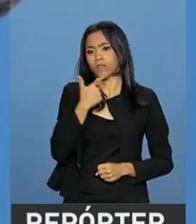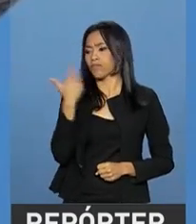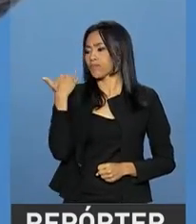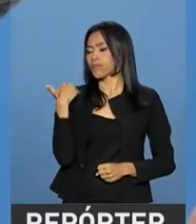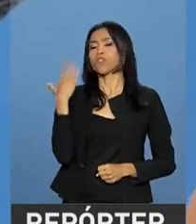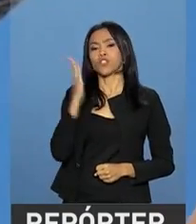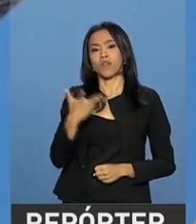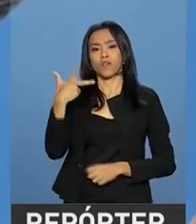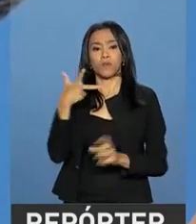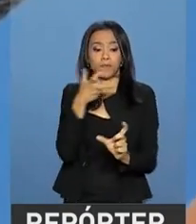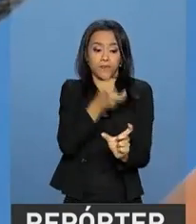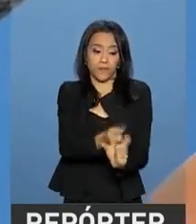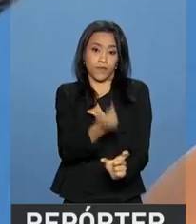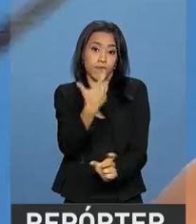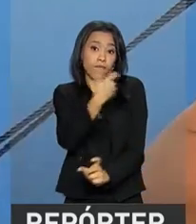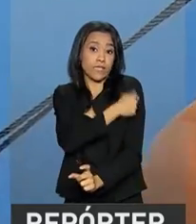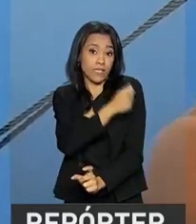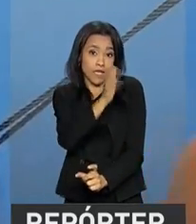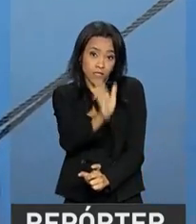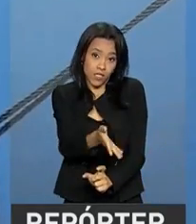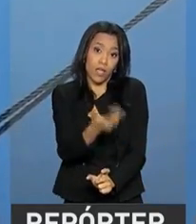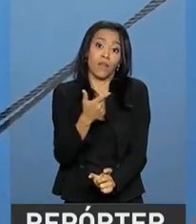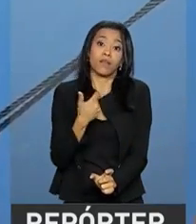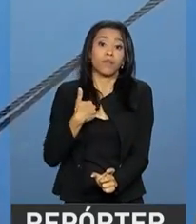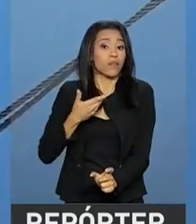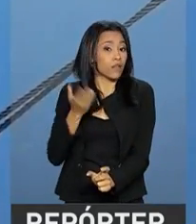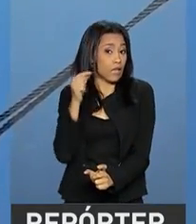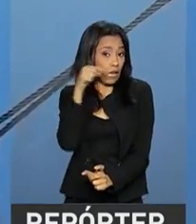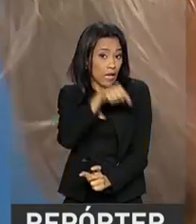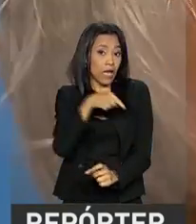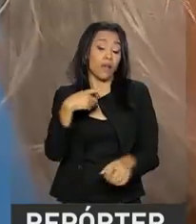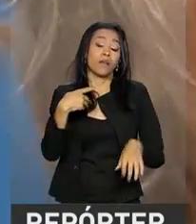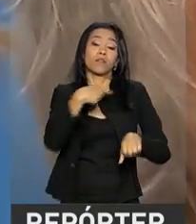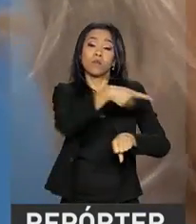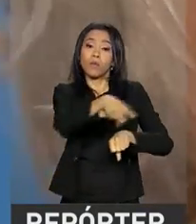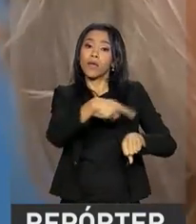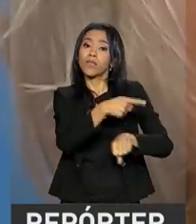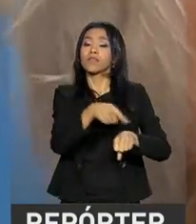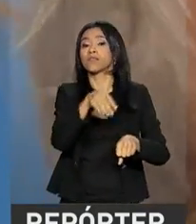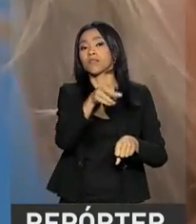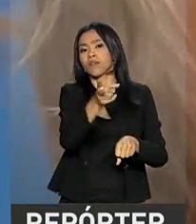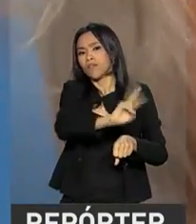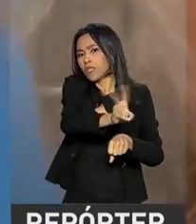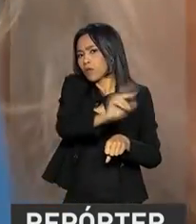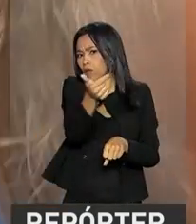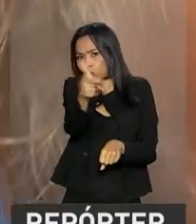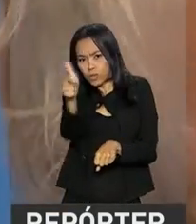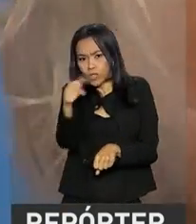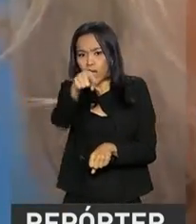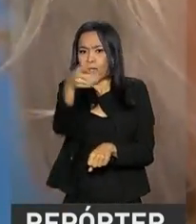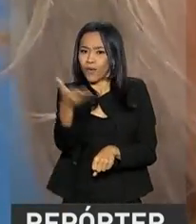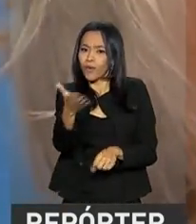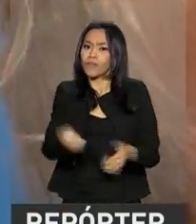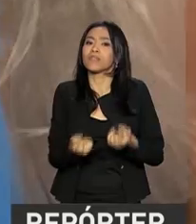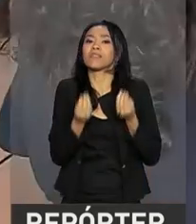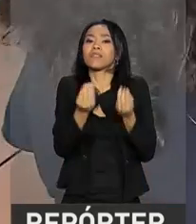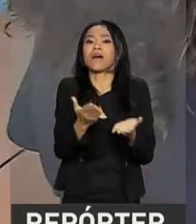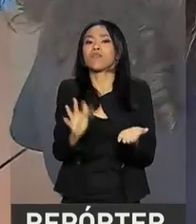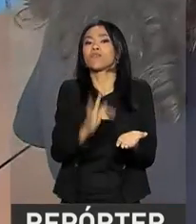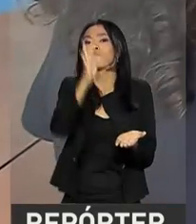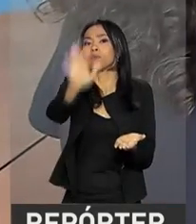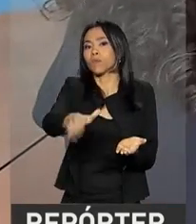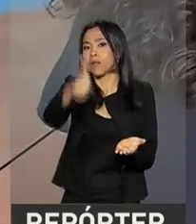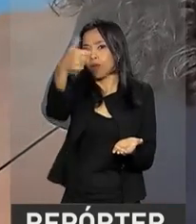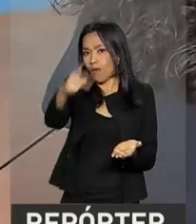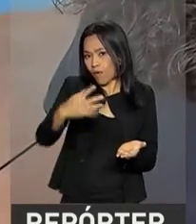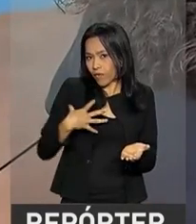um cuidado que, conta a dona de casa, não havia na Venezuela. Agora, Rênesis sonha em dar um futuro melhor para a filha e